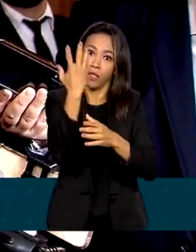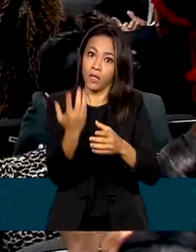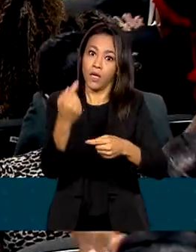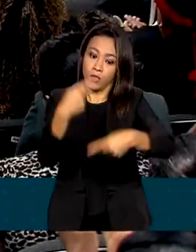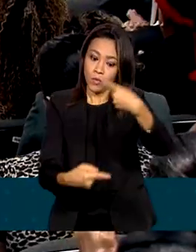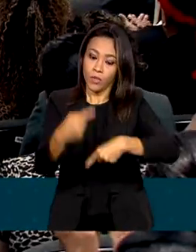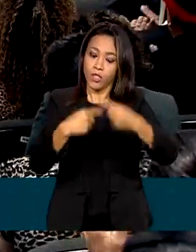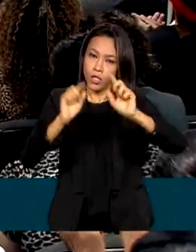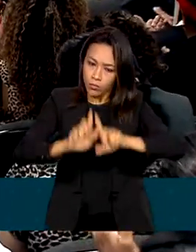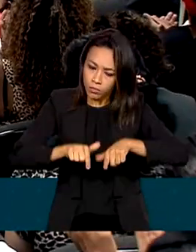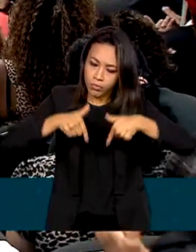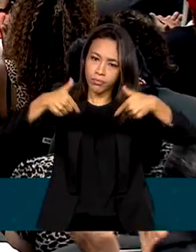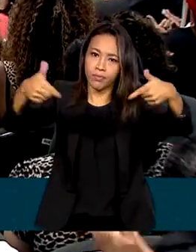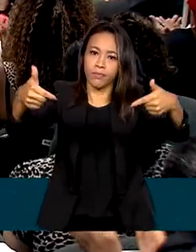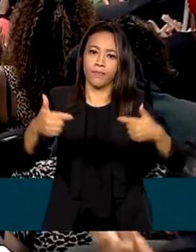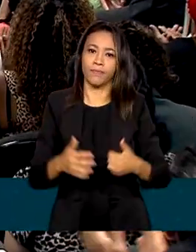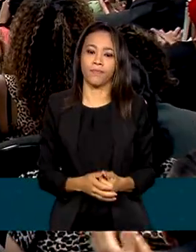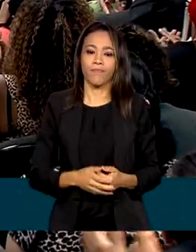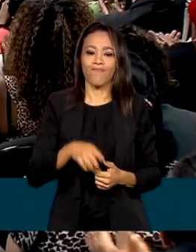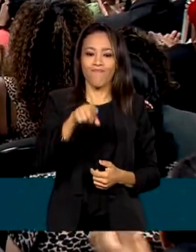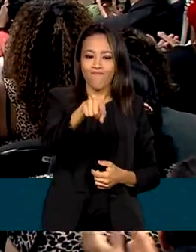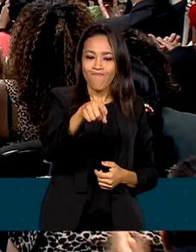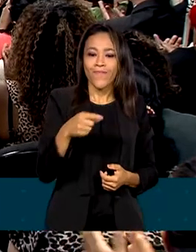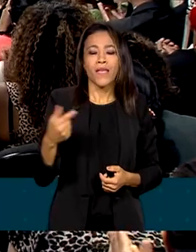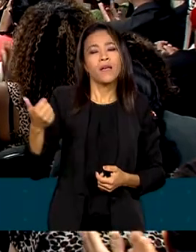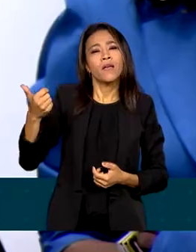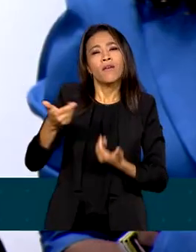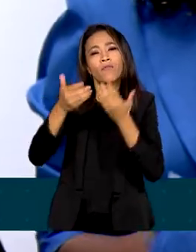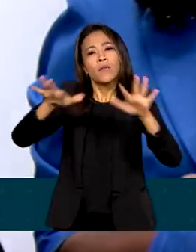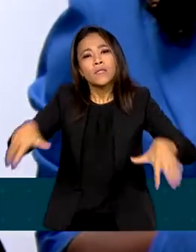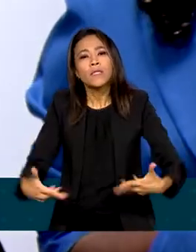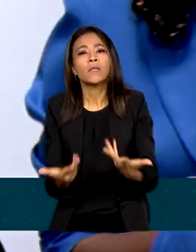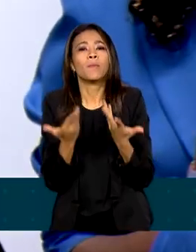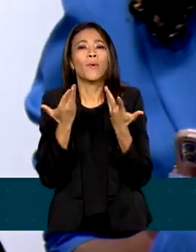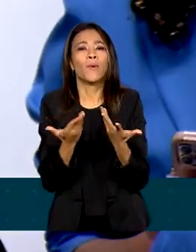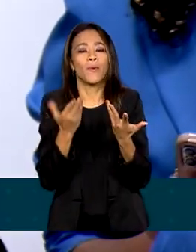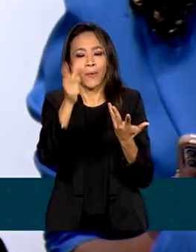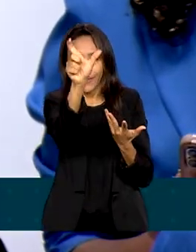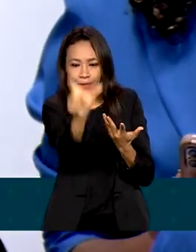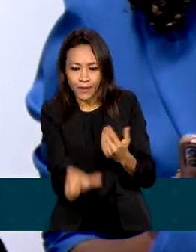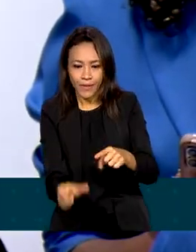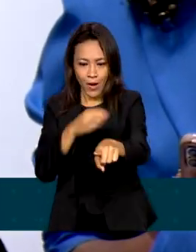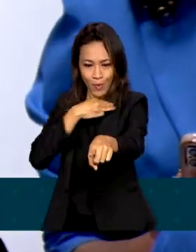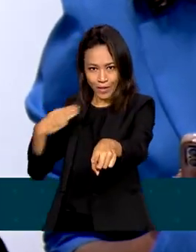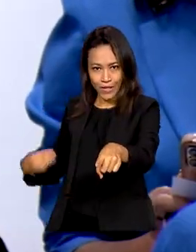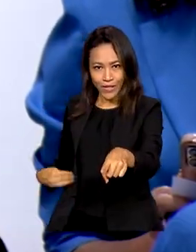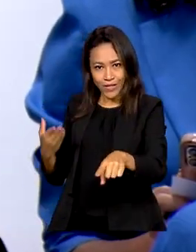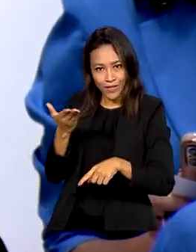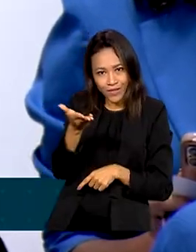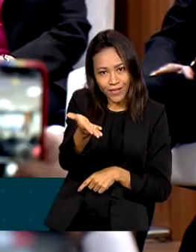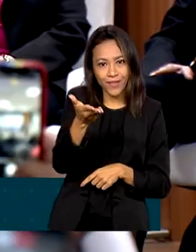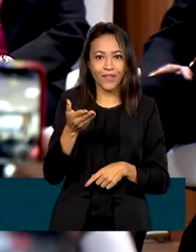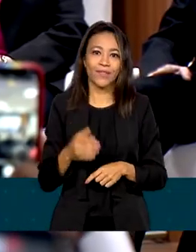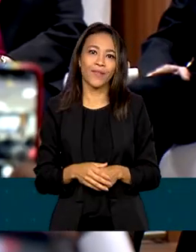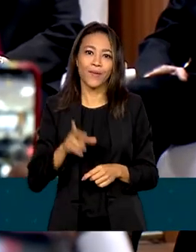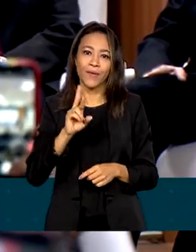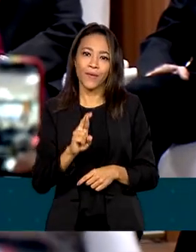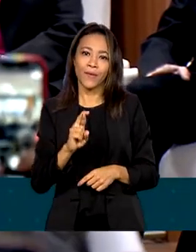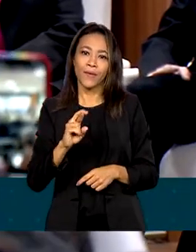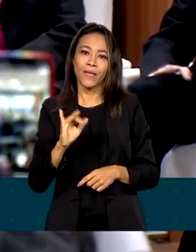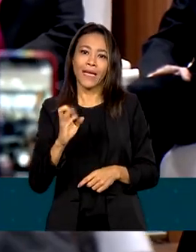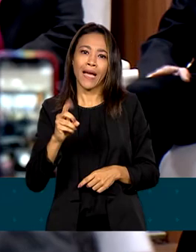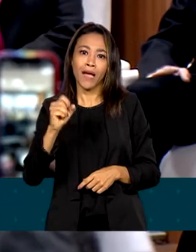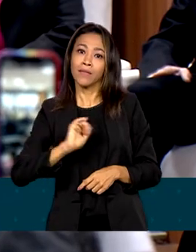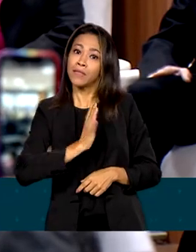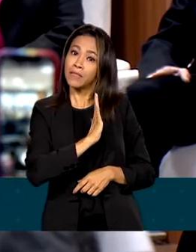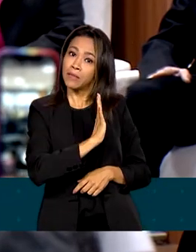ponta. As declarações foram dadas na cerimônia em homenagem ao ministro Ricardo Lewandowski, que se despediu